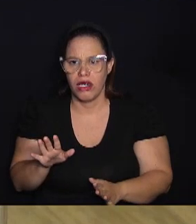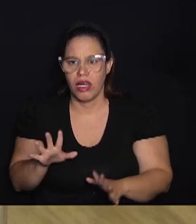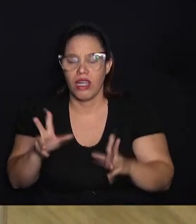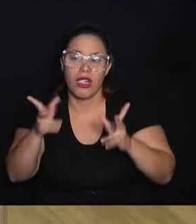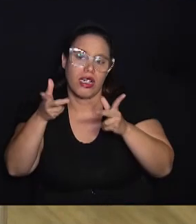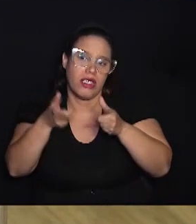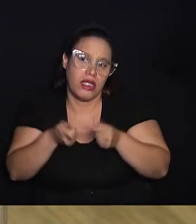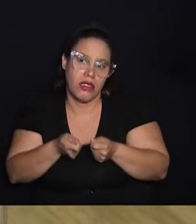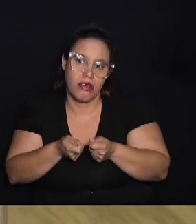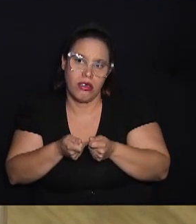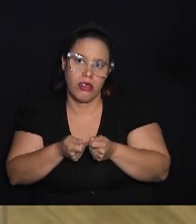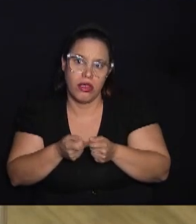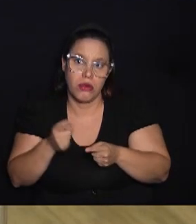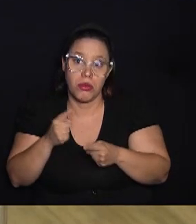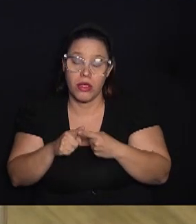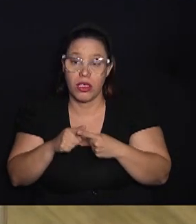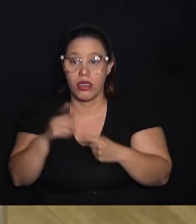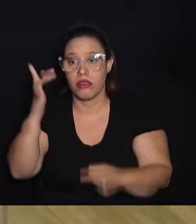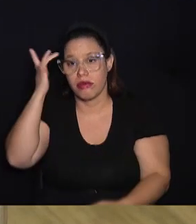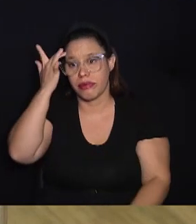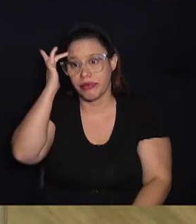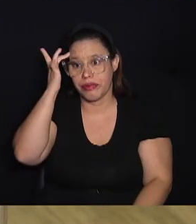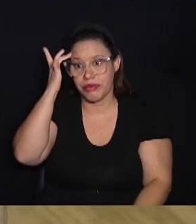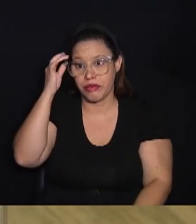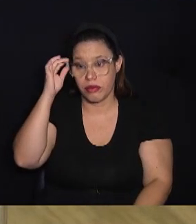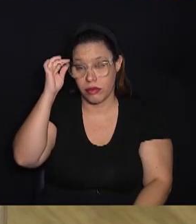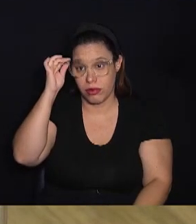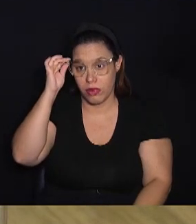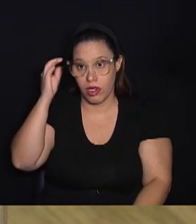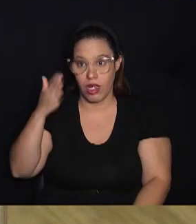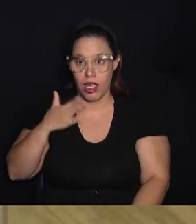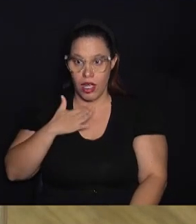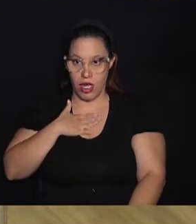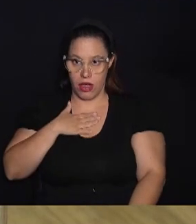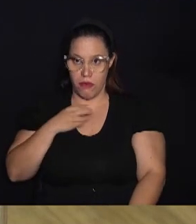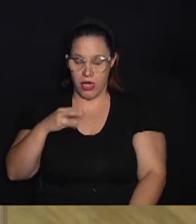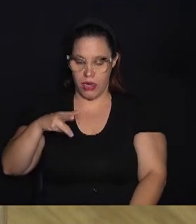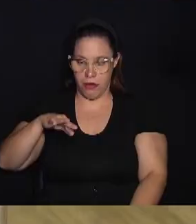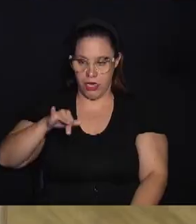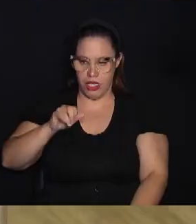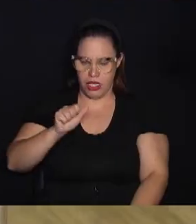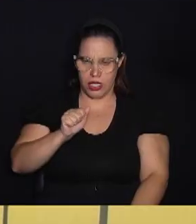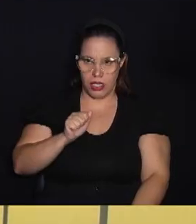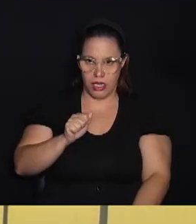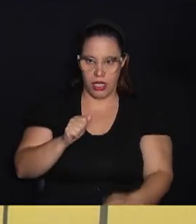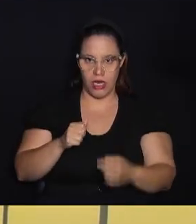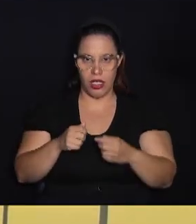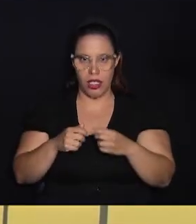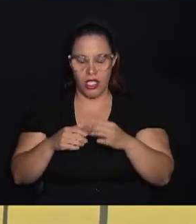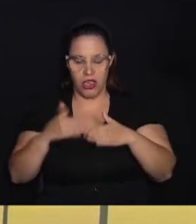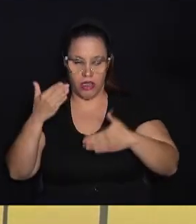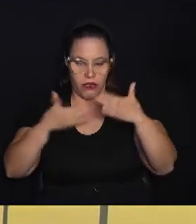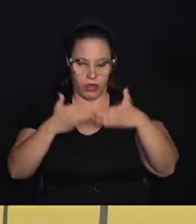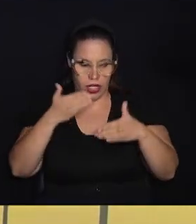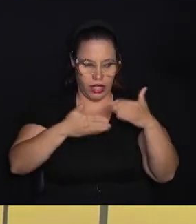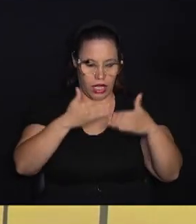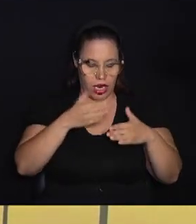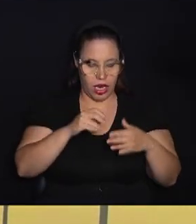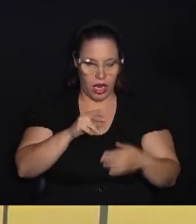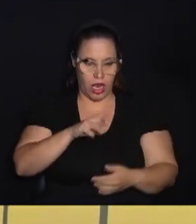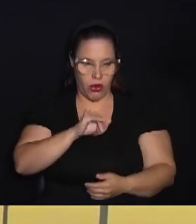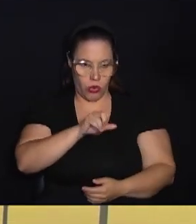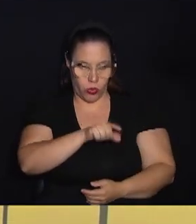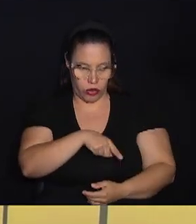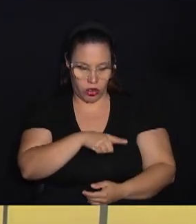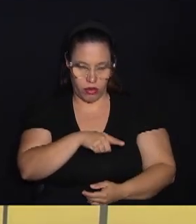sabe porque eu não acho que não é desse lugar como se a minha medicina tivesse que avaliar as outras tipo assim Isto tem evidência isso